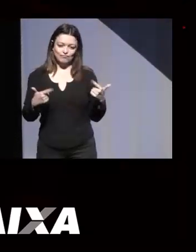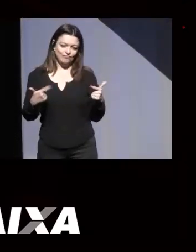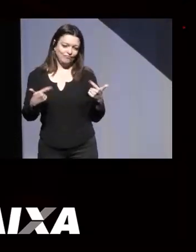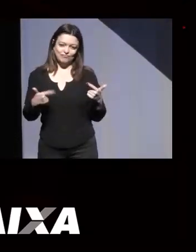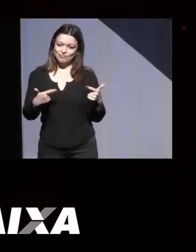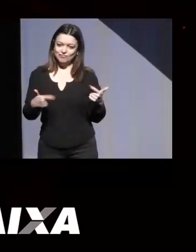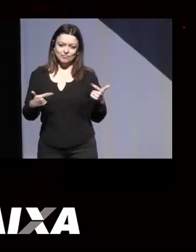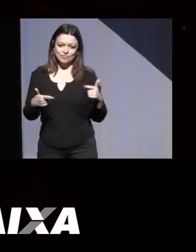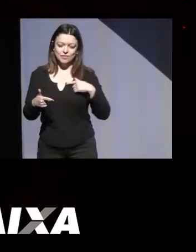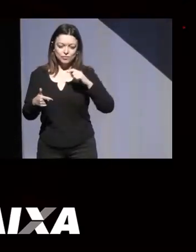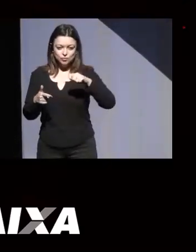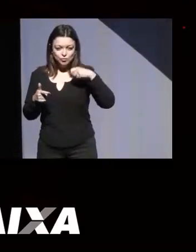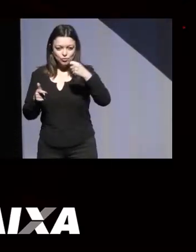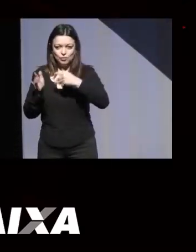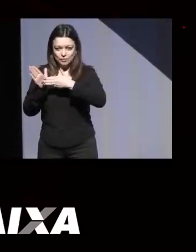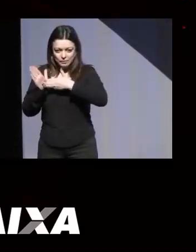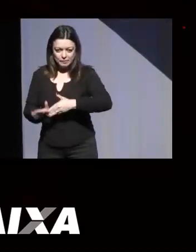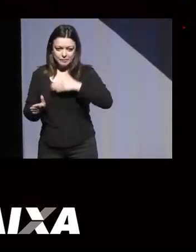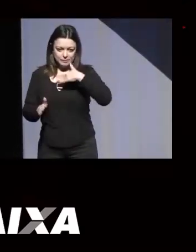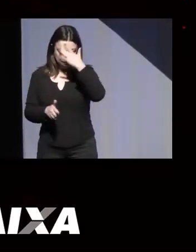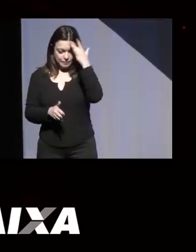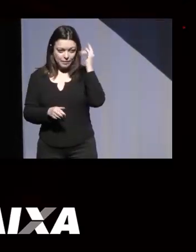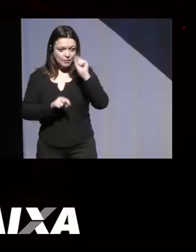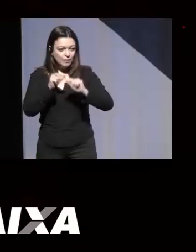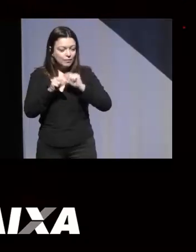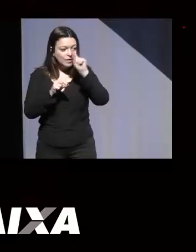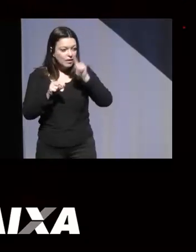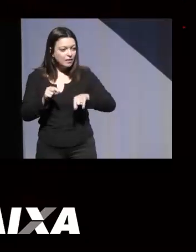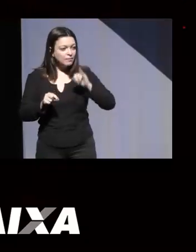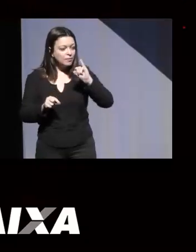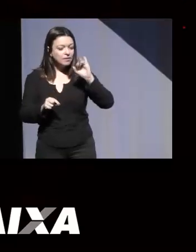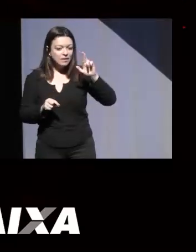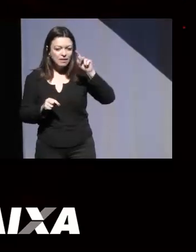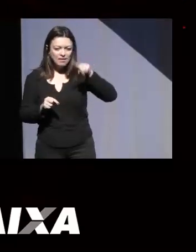que a isenção do imposto de renda é